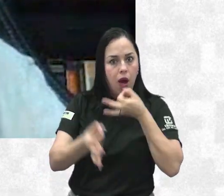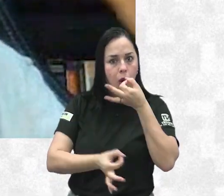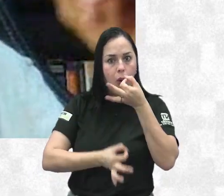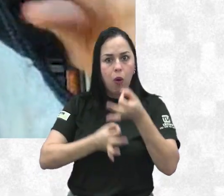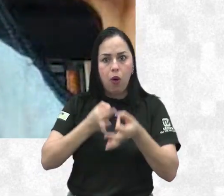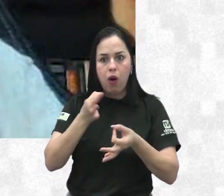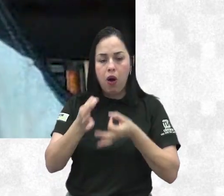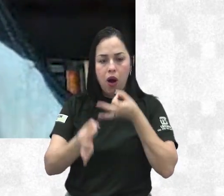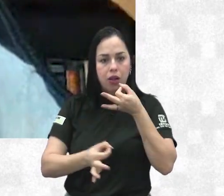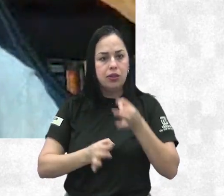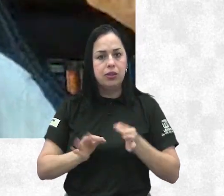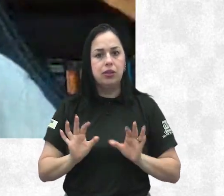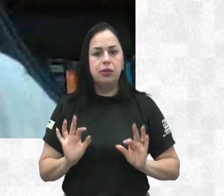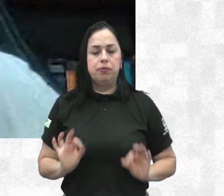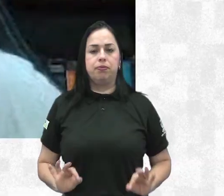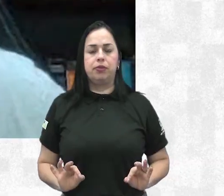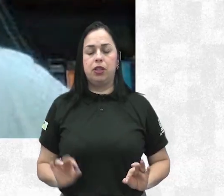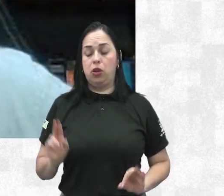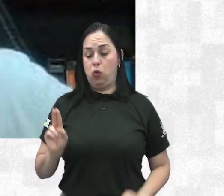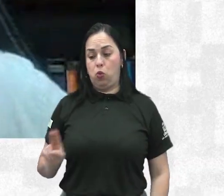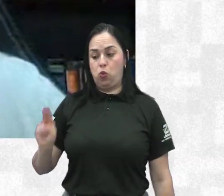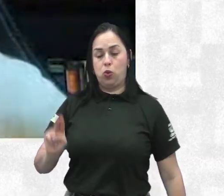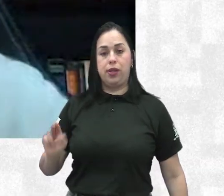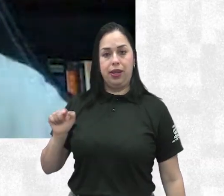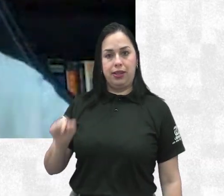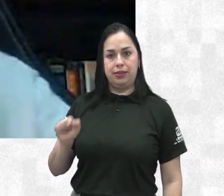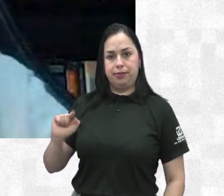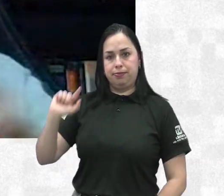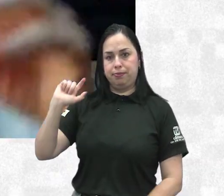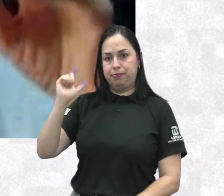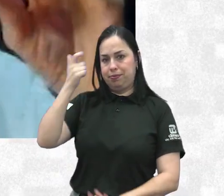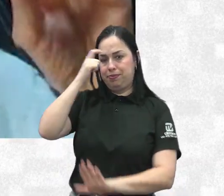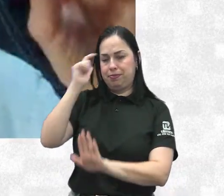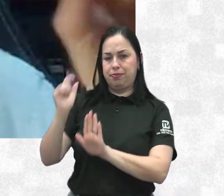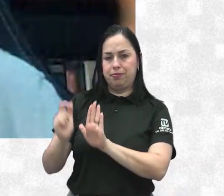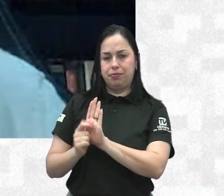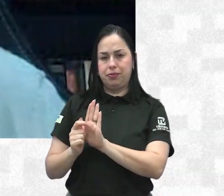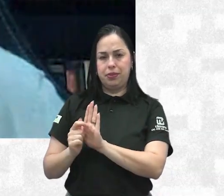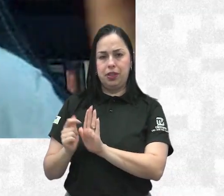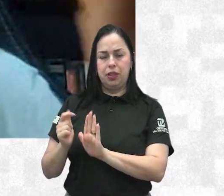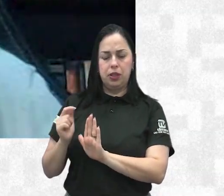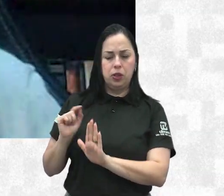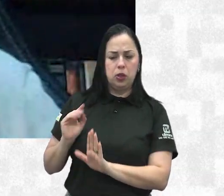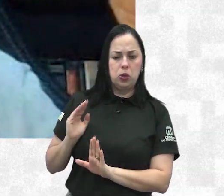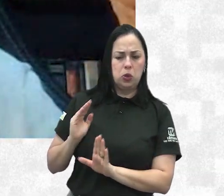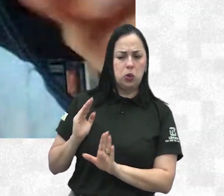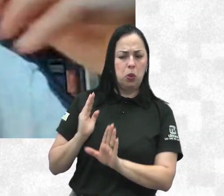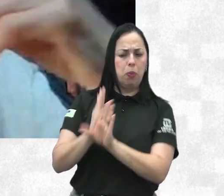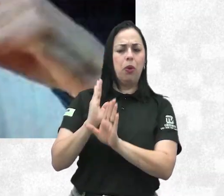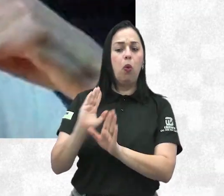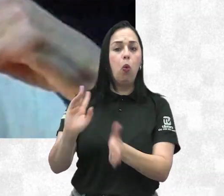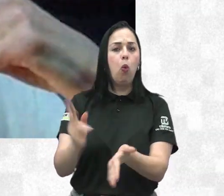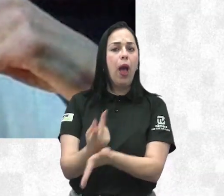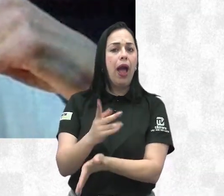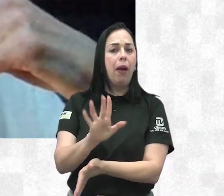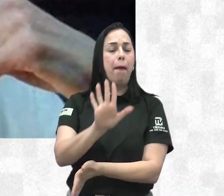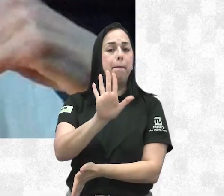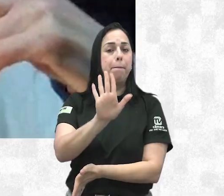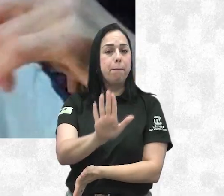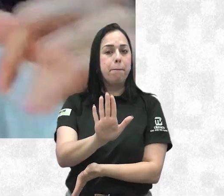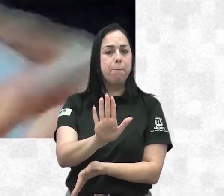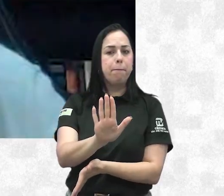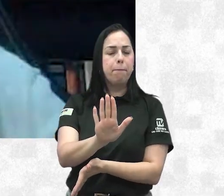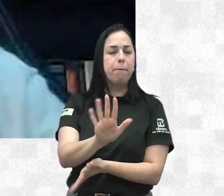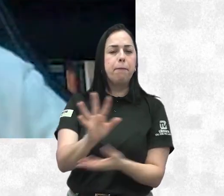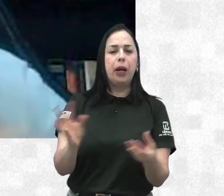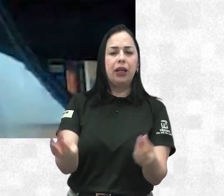e pensamento sistêmico. Eu, com o uso da inteligência artificial, identifico um erro, mas eu